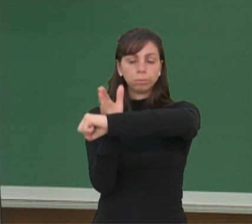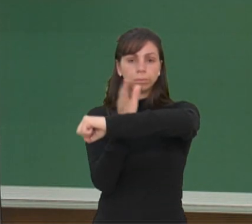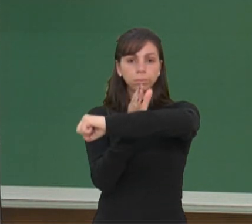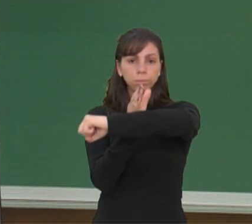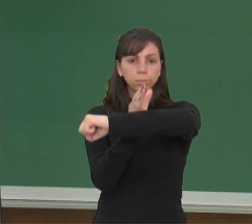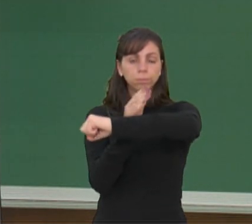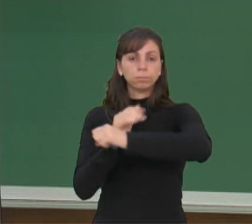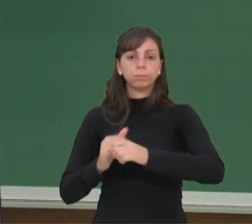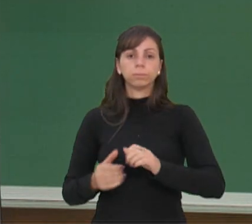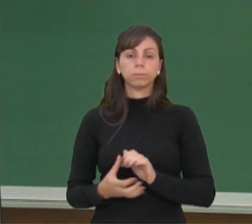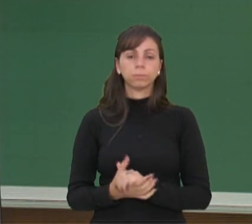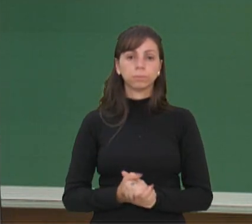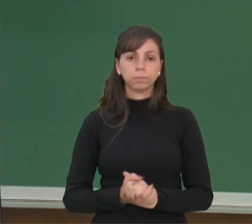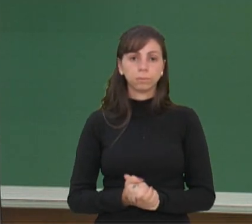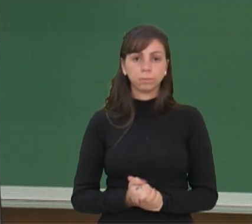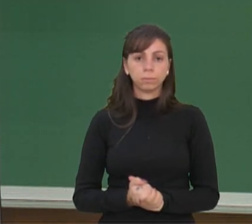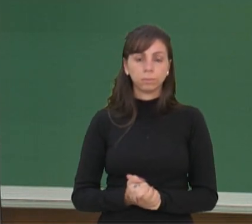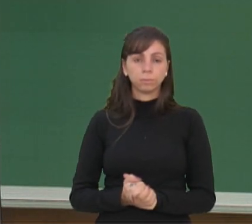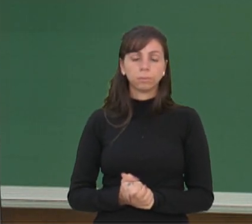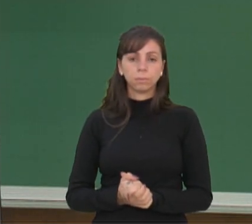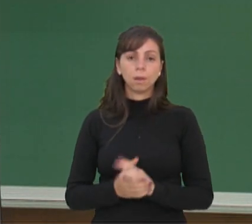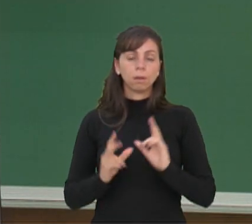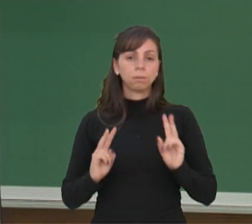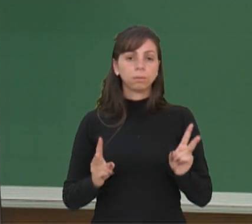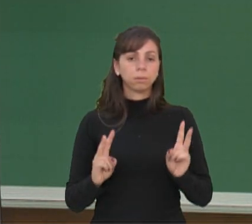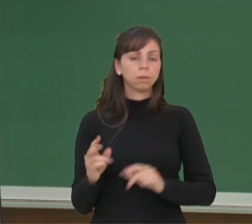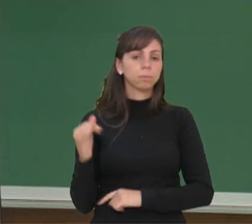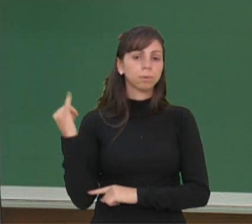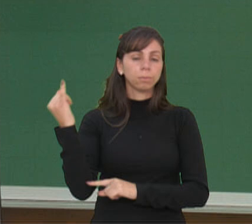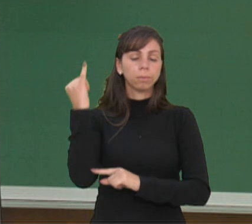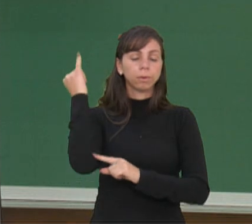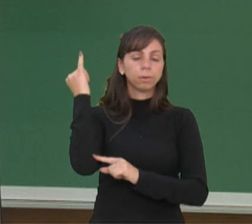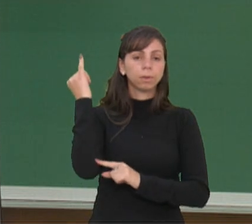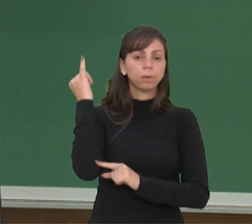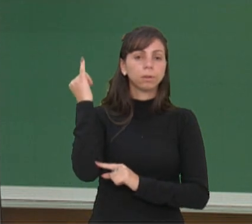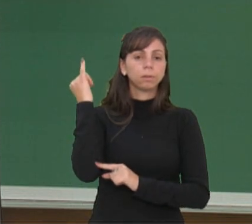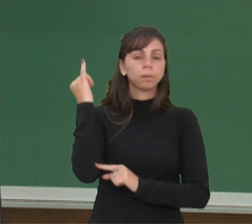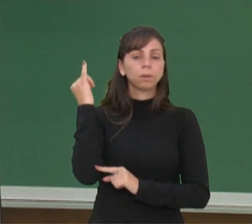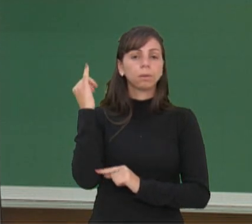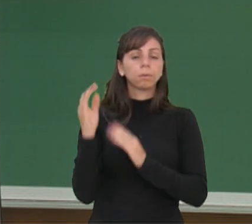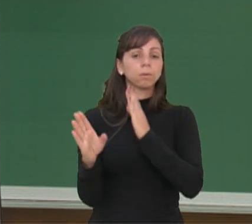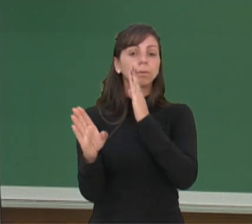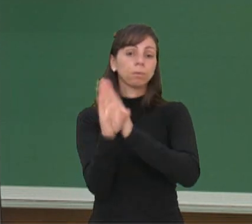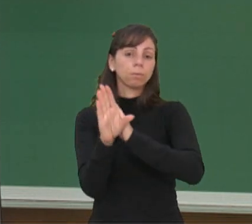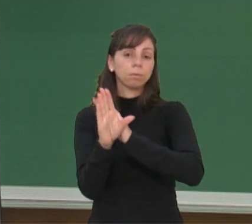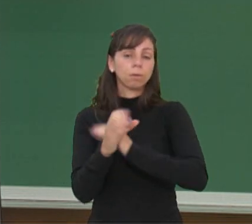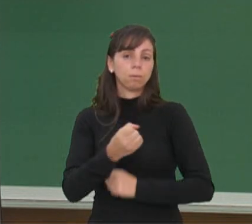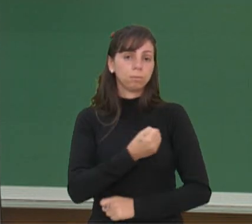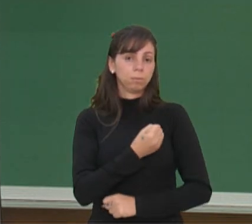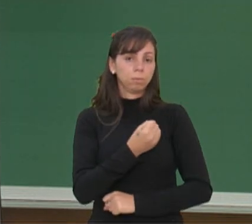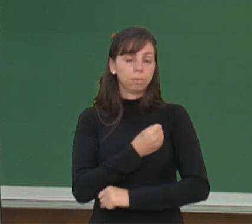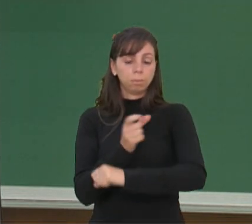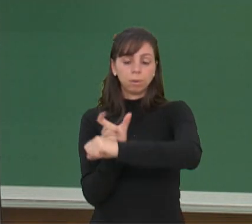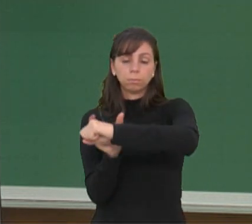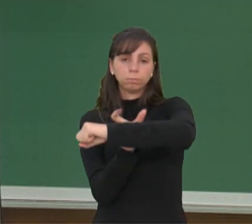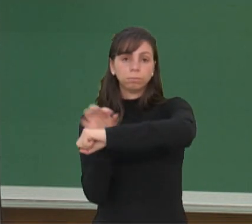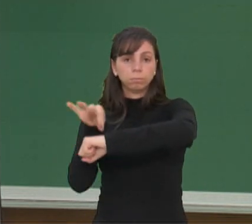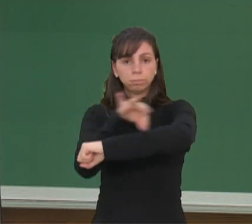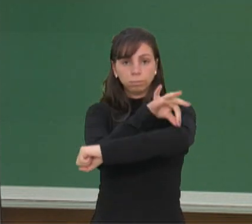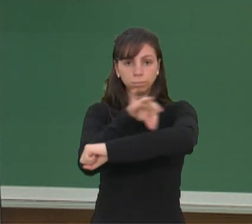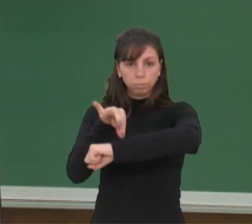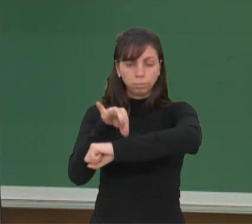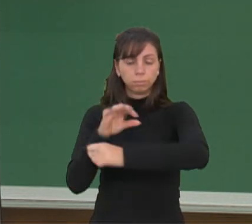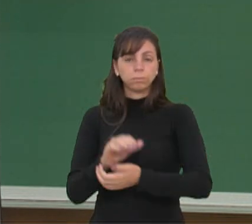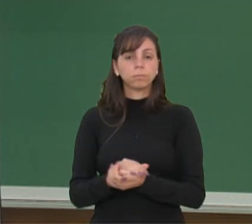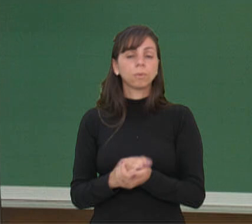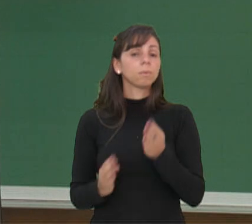que menores do que o 1. Tá? É sempre bem importante você saber aonde esses números racionais estão aproximadamente ali na reta numérica. Saber